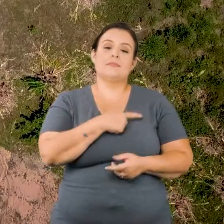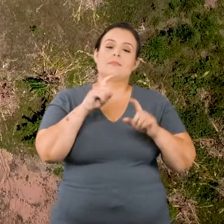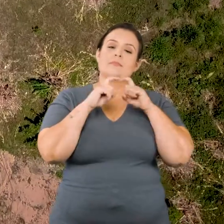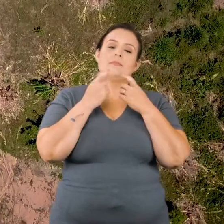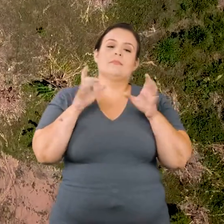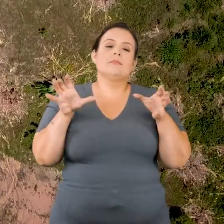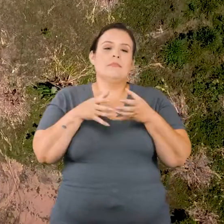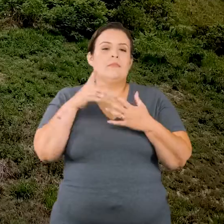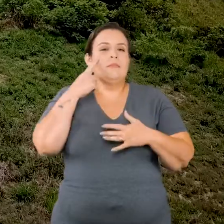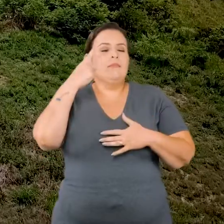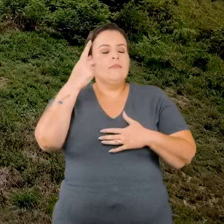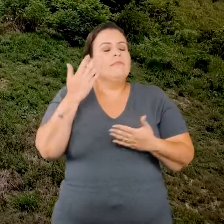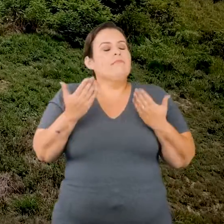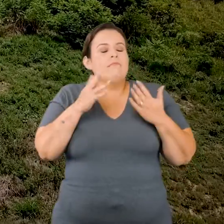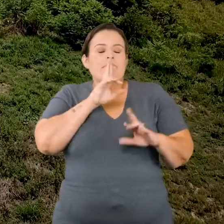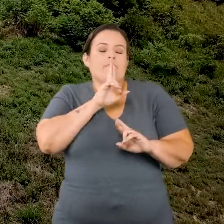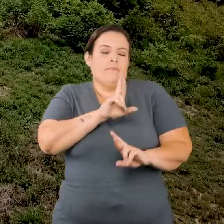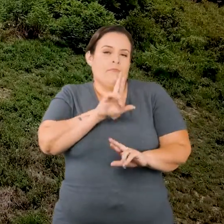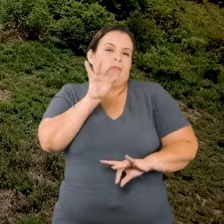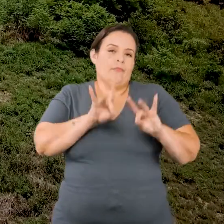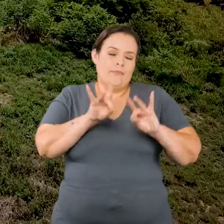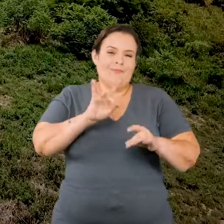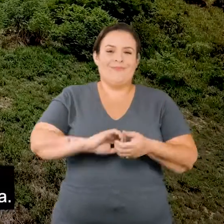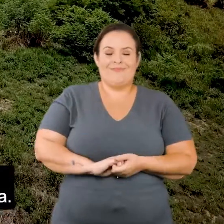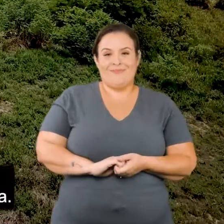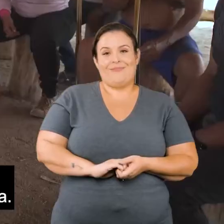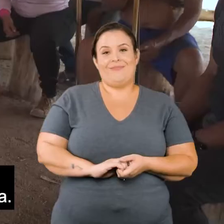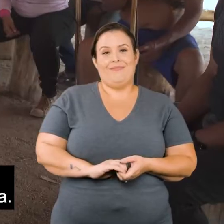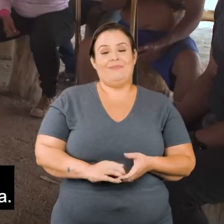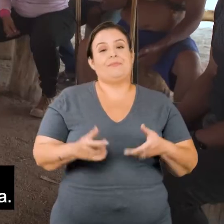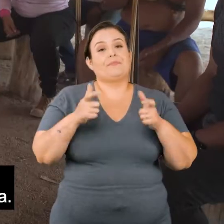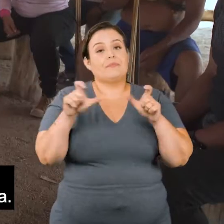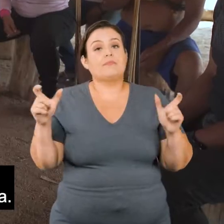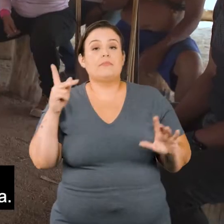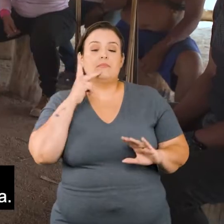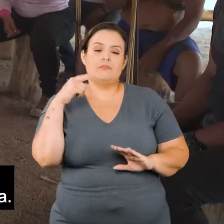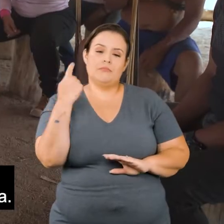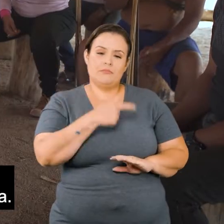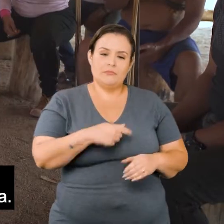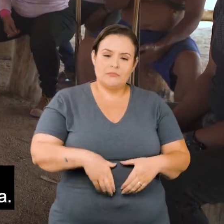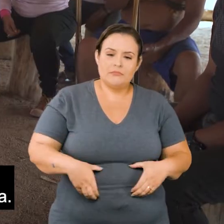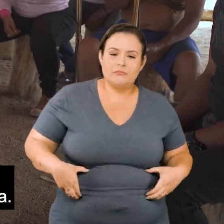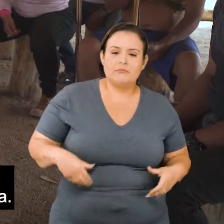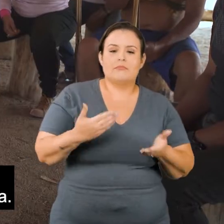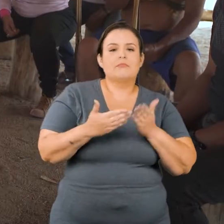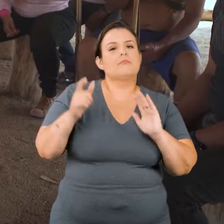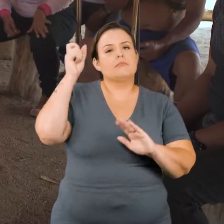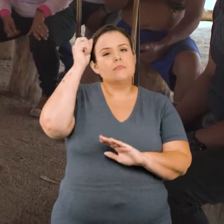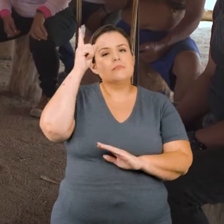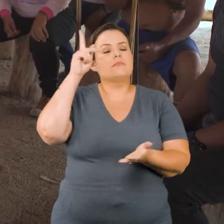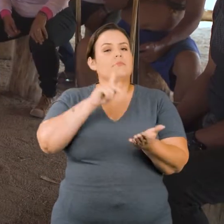gente está aqui reunido, né, para poder a gente ver qual o balanço desse projeto. Muitos falam que nós, povo Cinta Larga, perdeu a